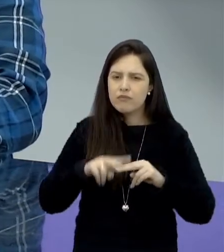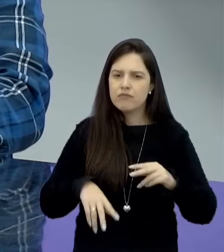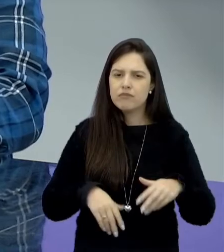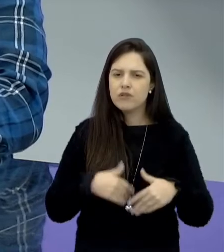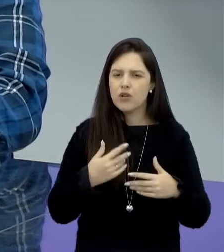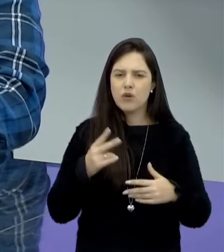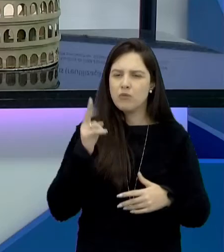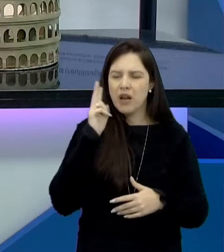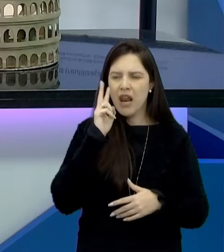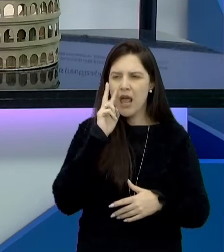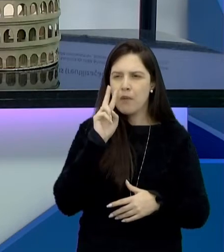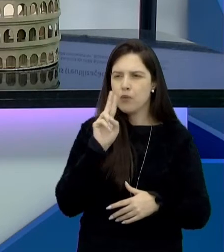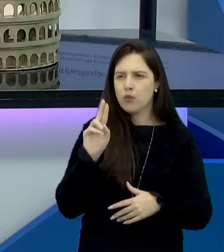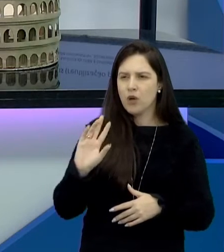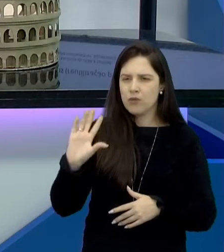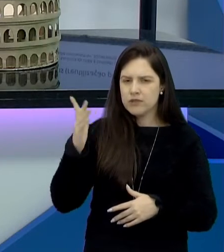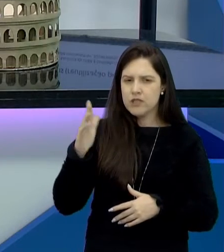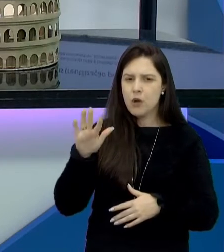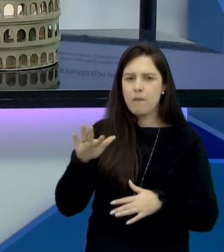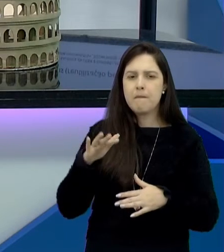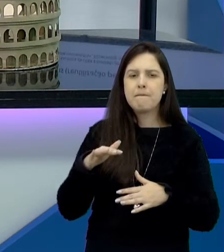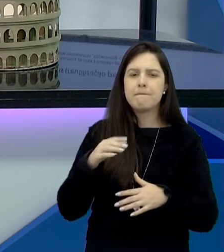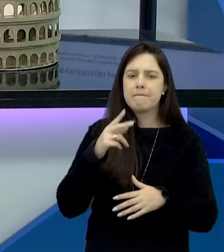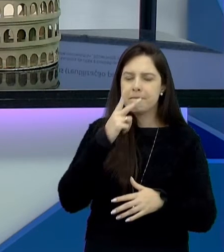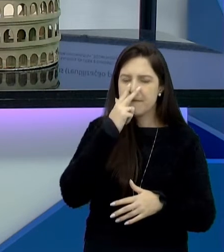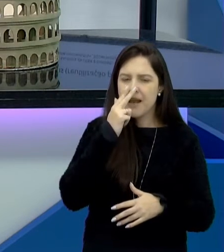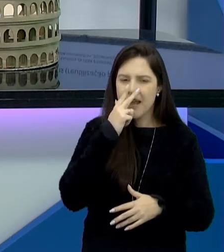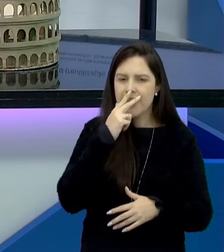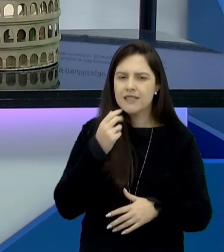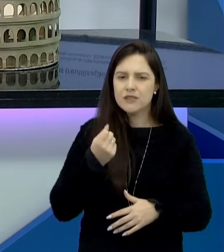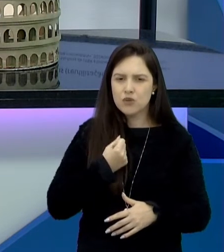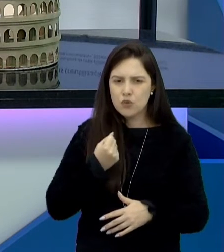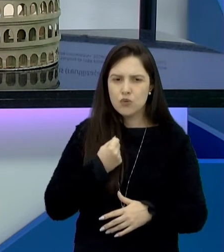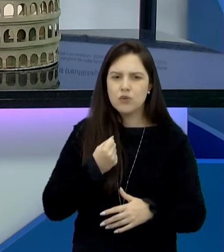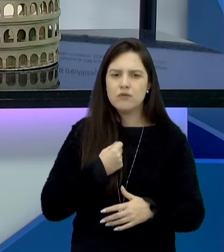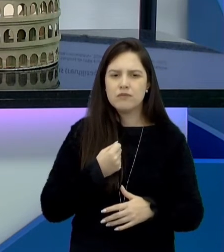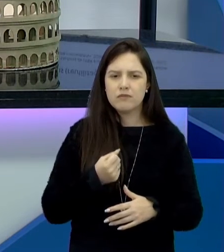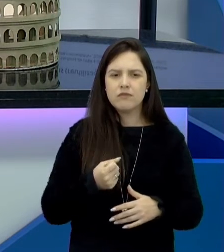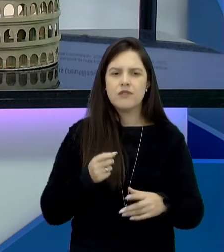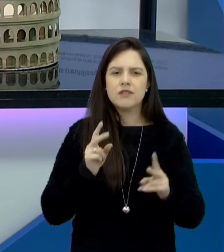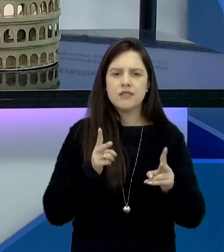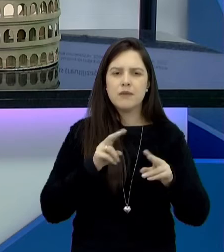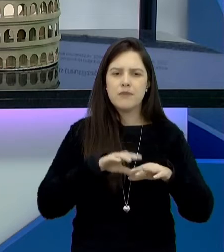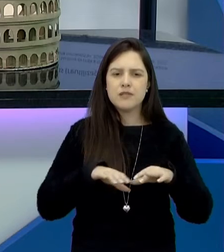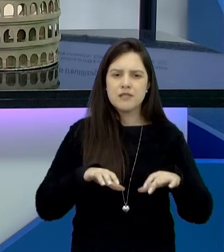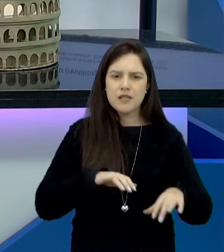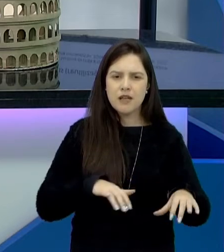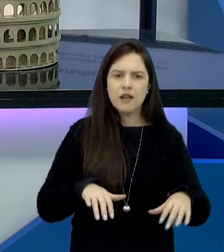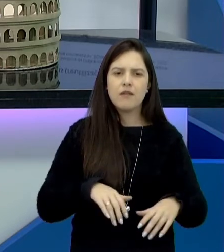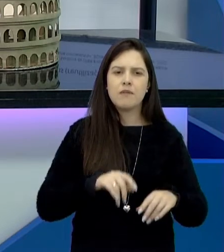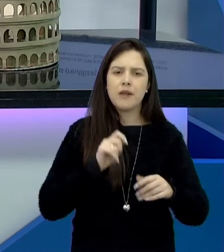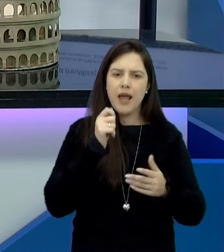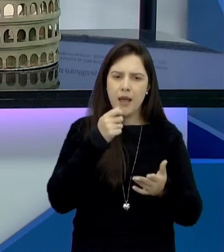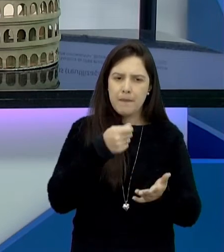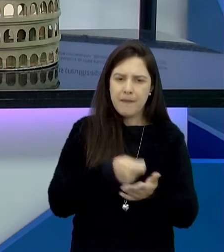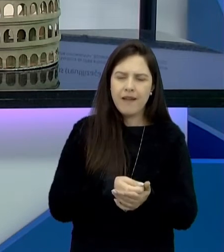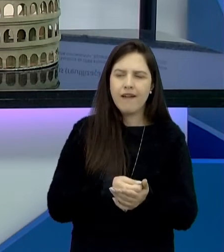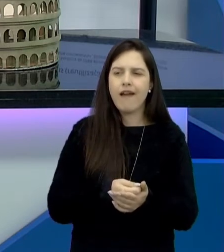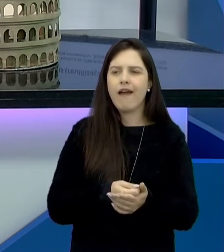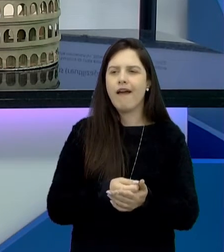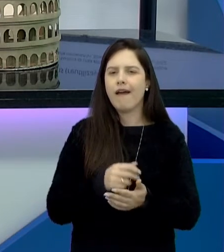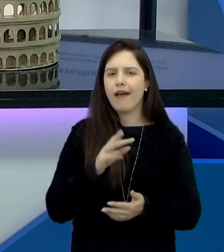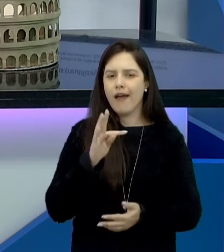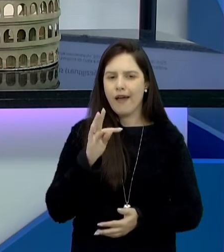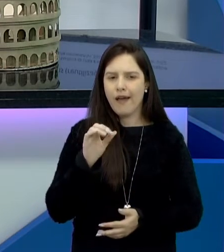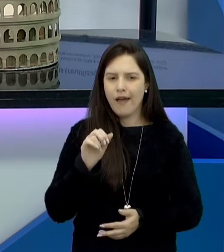lembro exatamente, e eles não queriam receber o valor que o governo queria pagar pela casa,